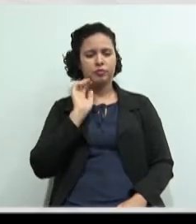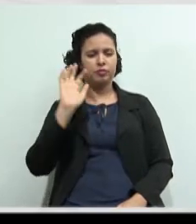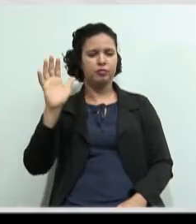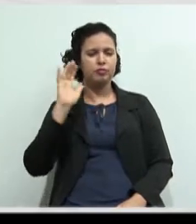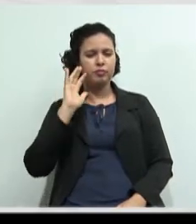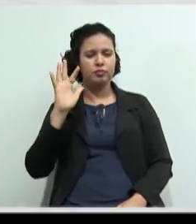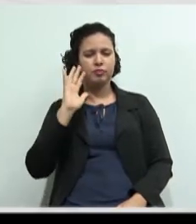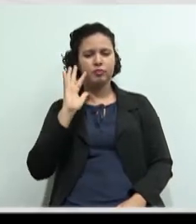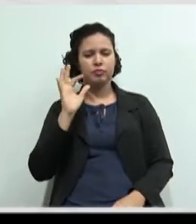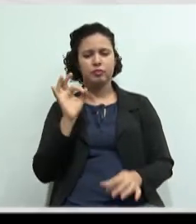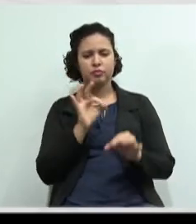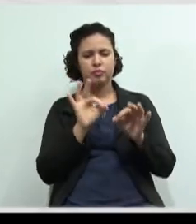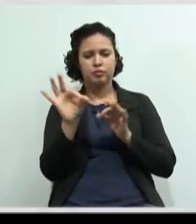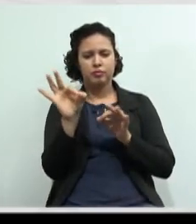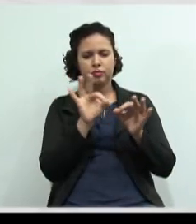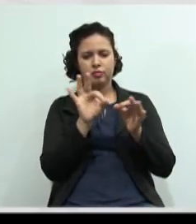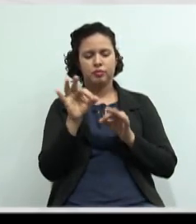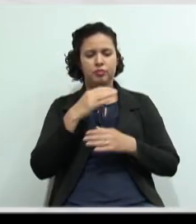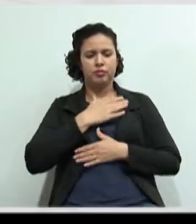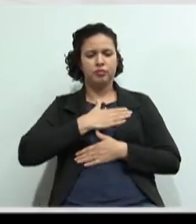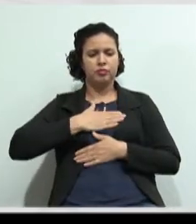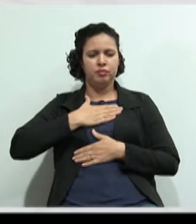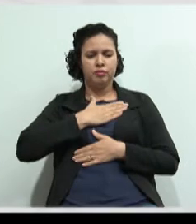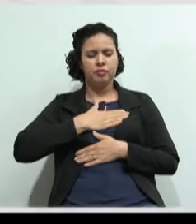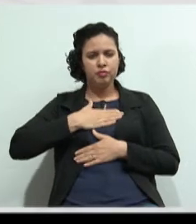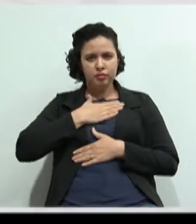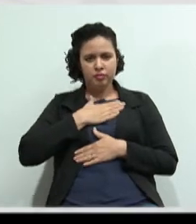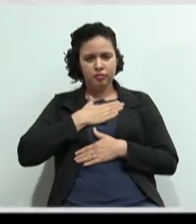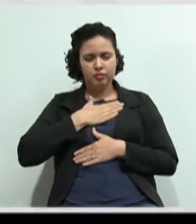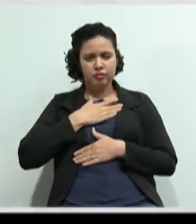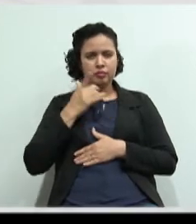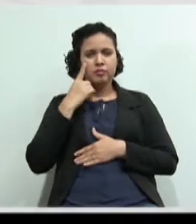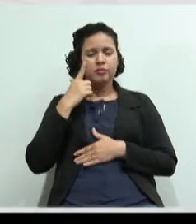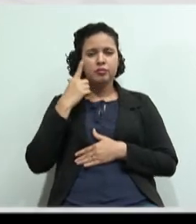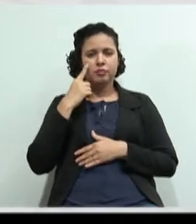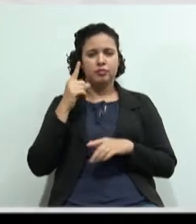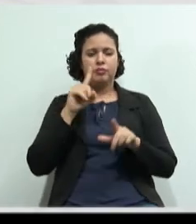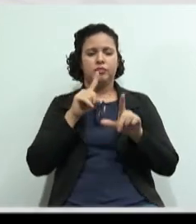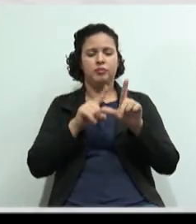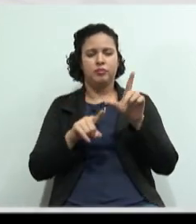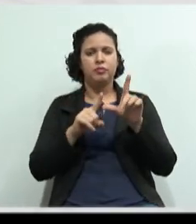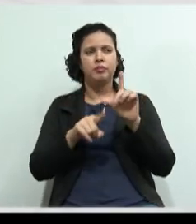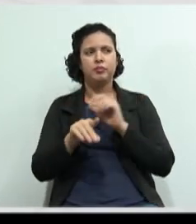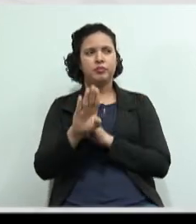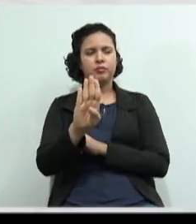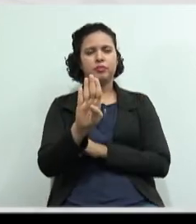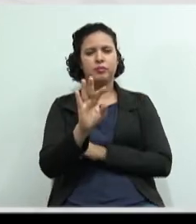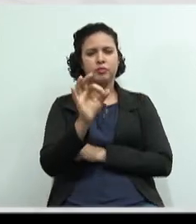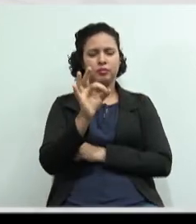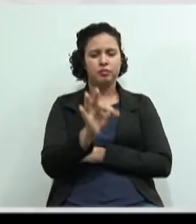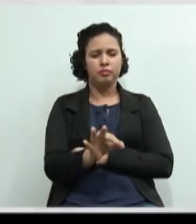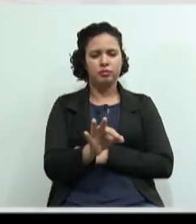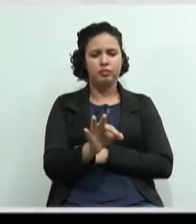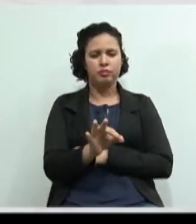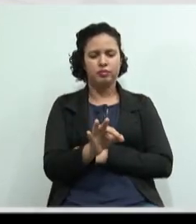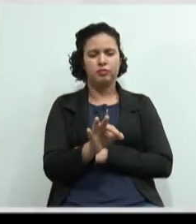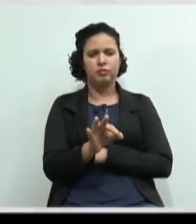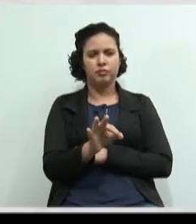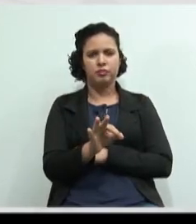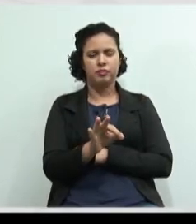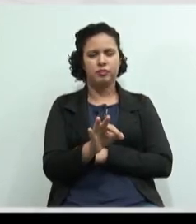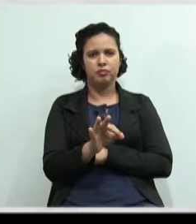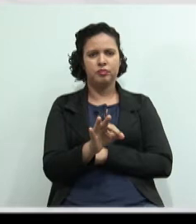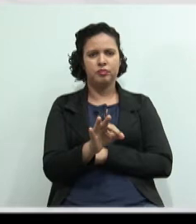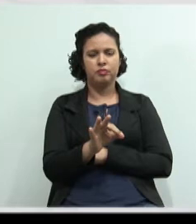filosofia do planejamento da satisfação. Resposta correta, então, as escolas Mafalda e Escola